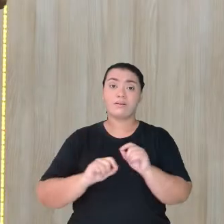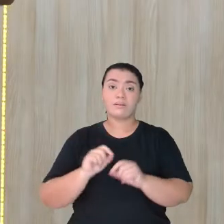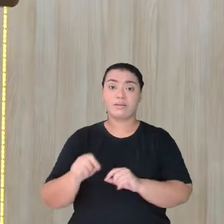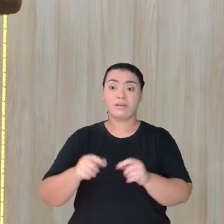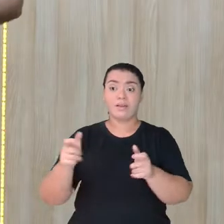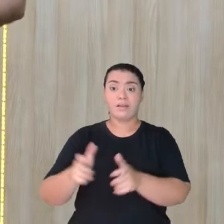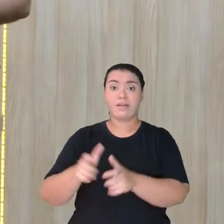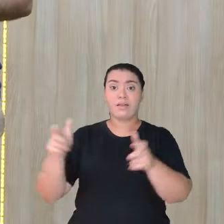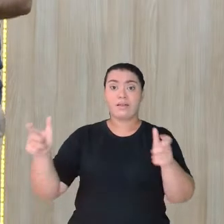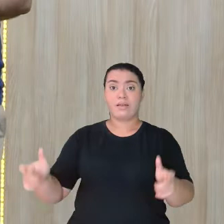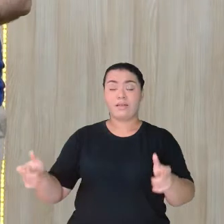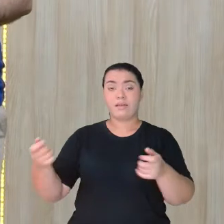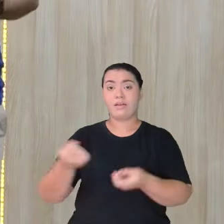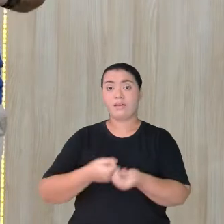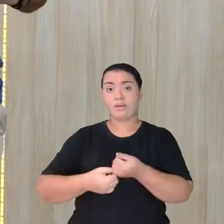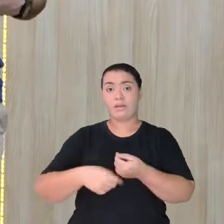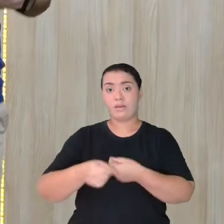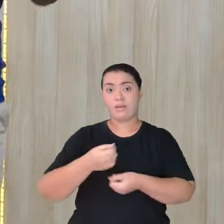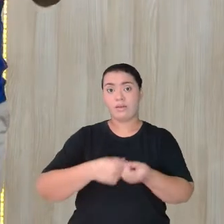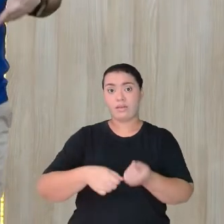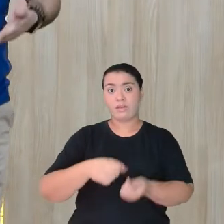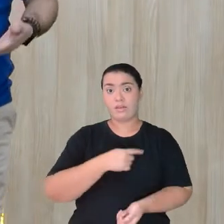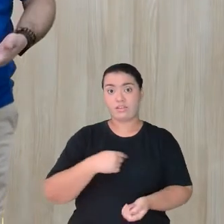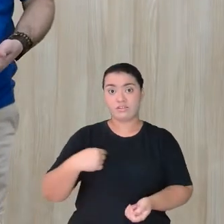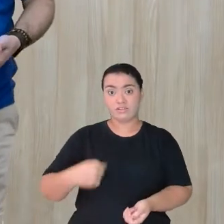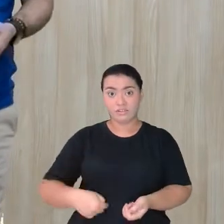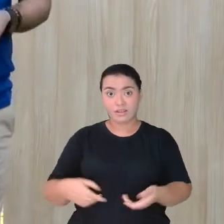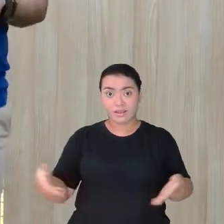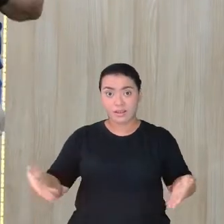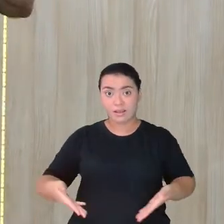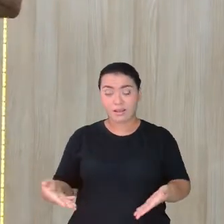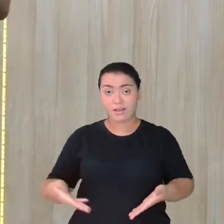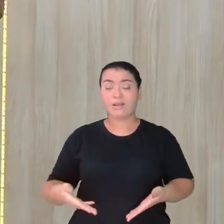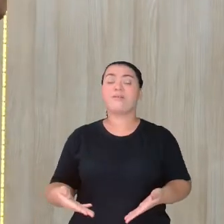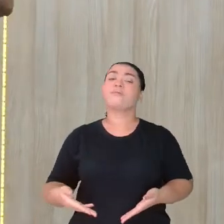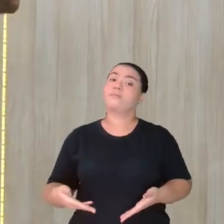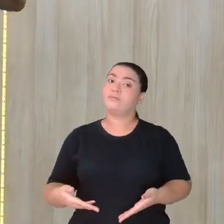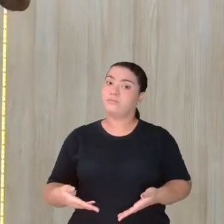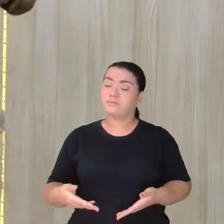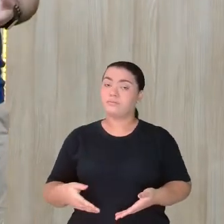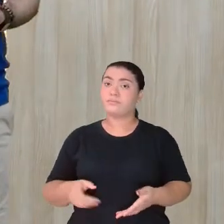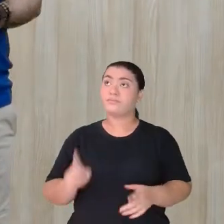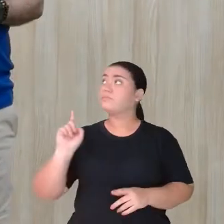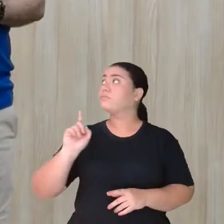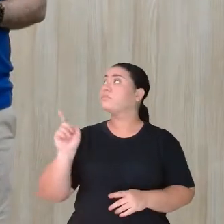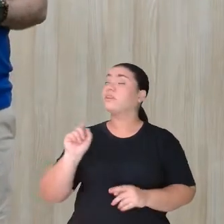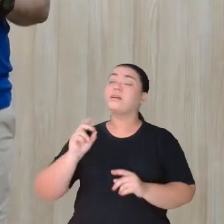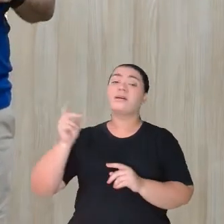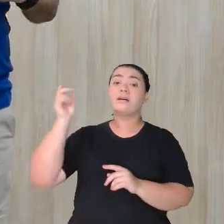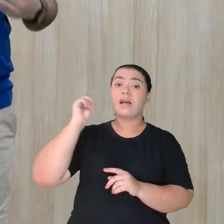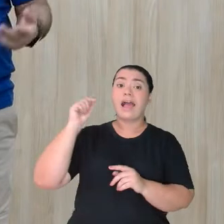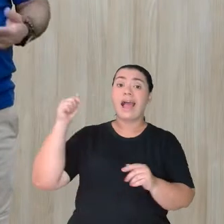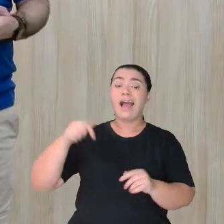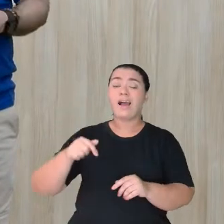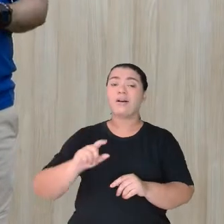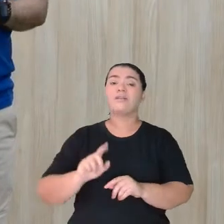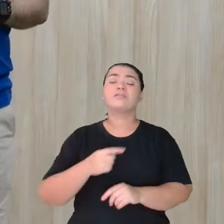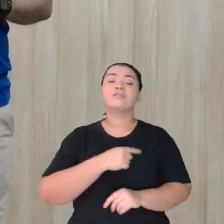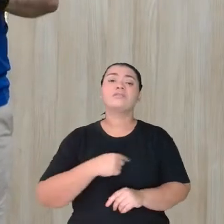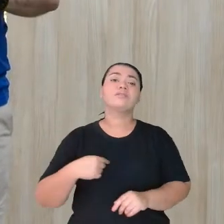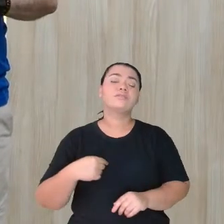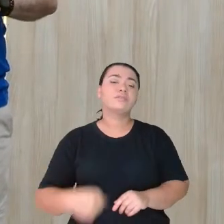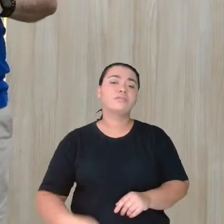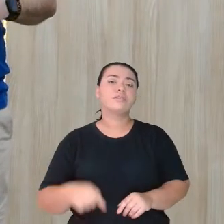da ampliação do comércio, né, da China atual, devido a questão de que a China ela vem